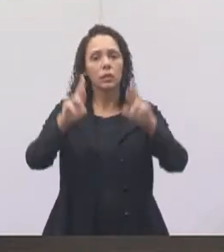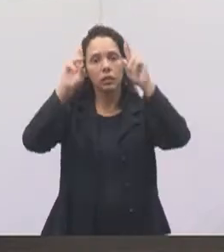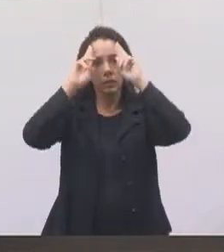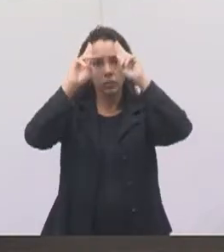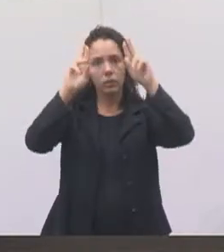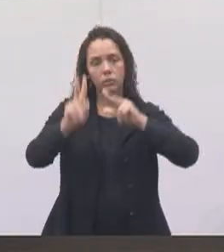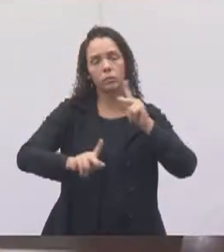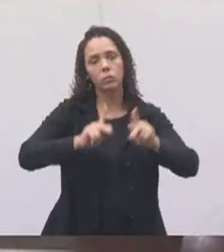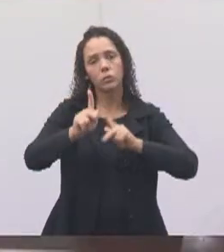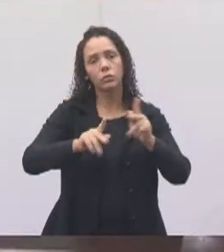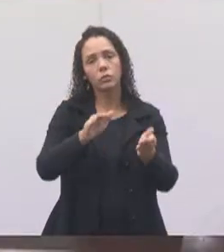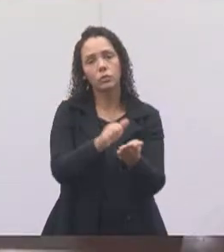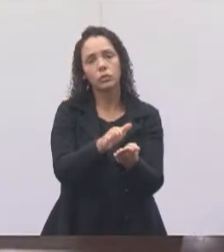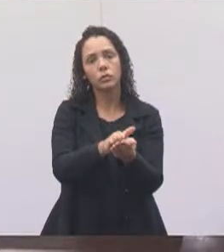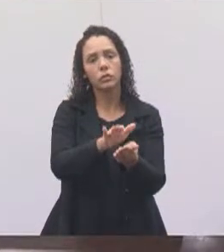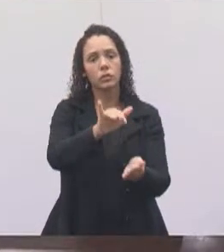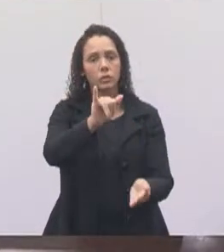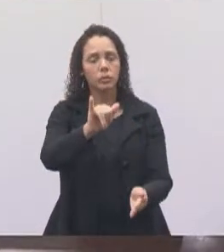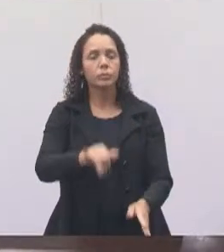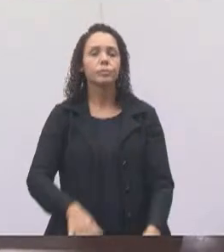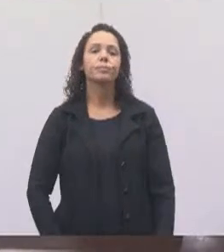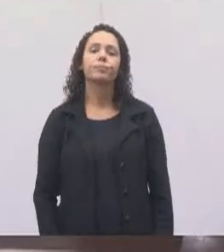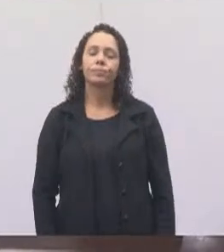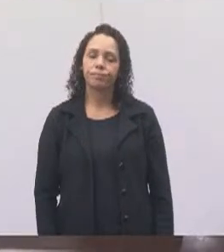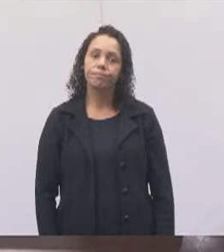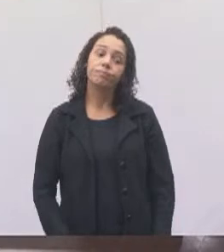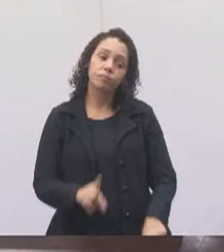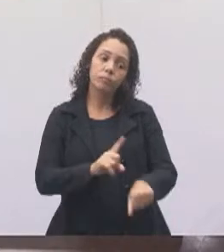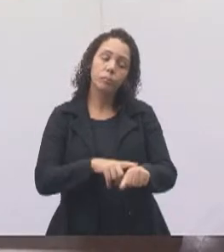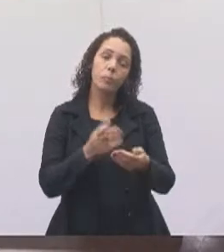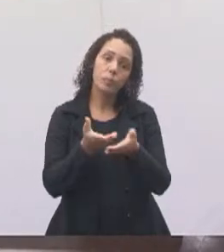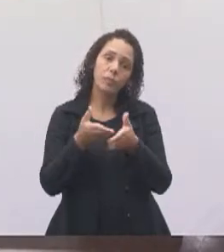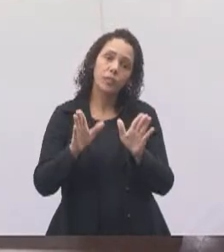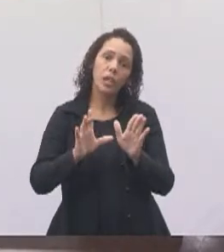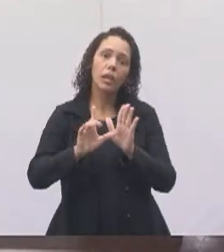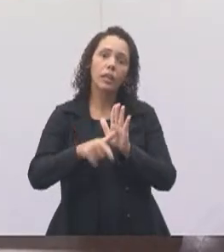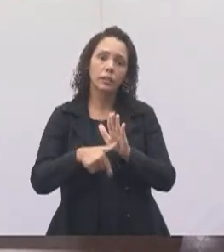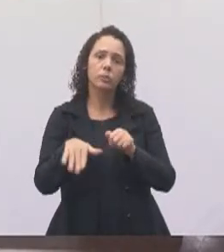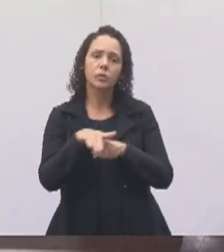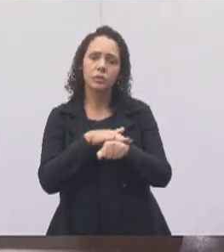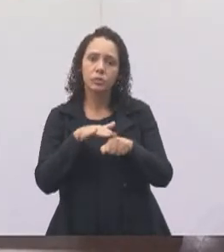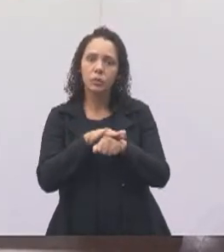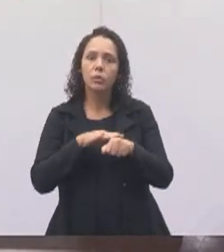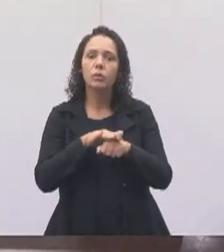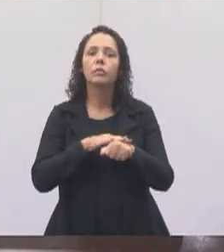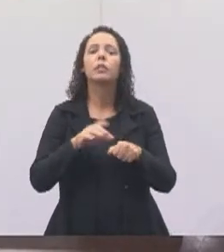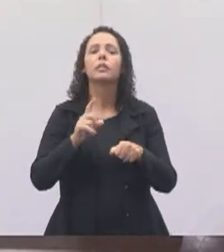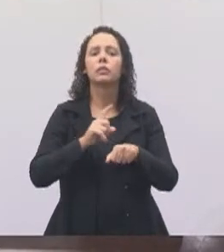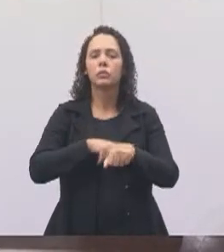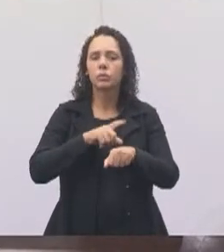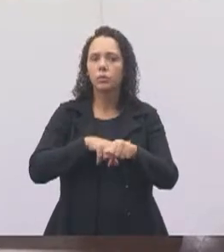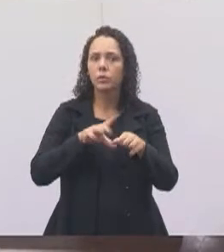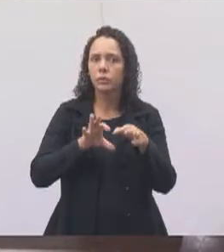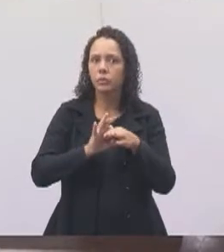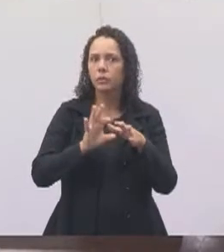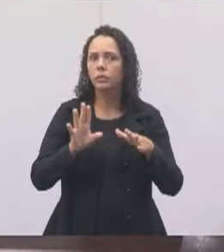Jacareí. Com certeza, vereador. O meu tempo já deu, mas depois a gente fala mais no nosso tempo na Tribuna Livre.